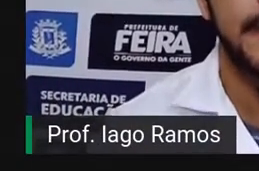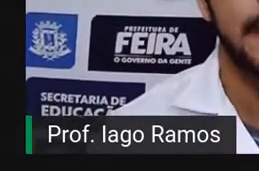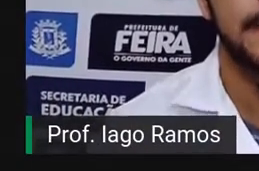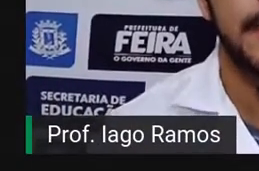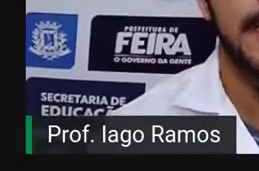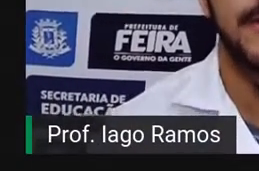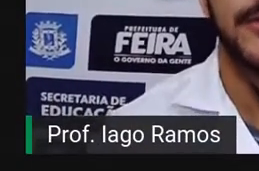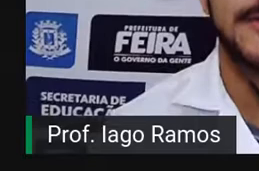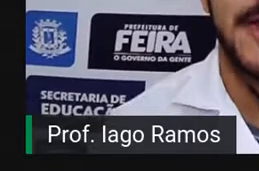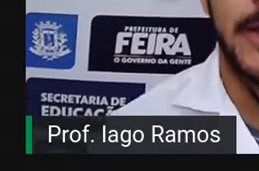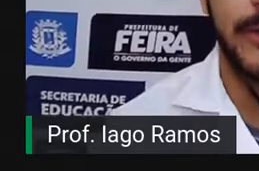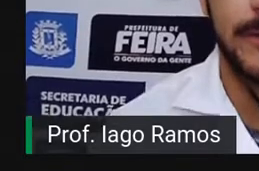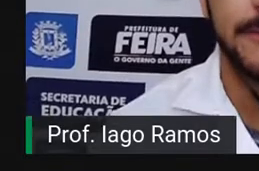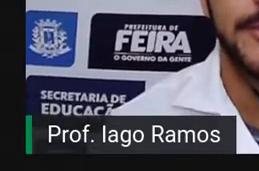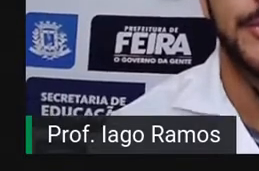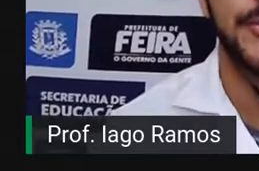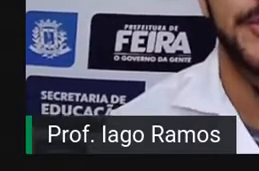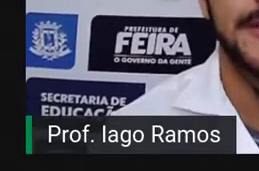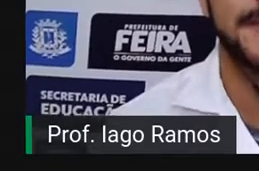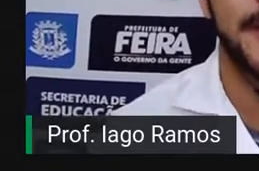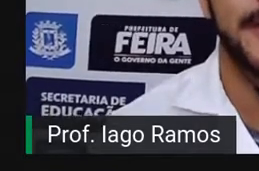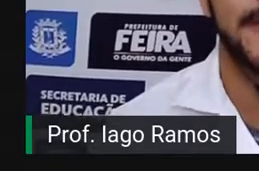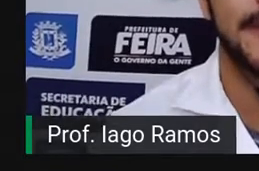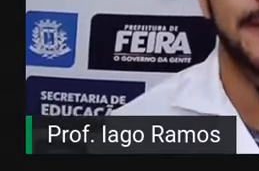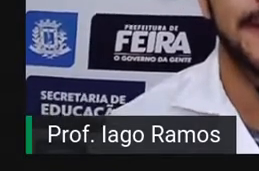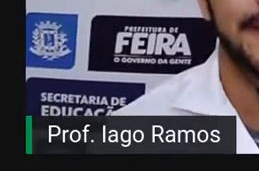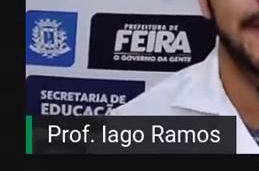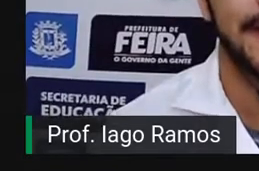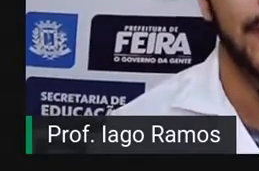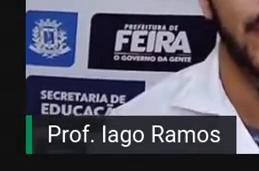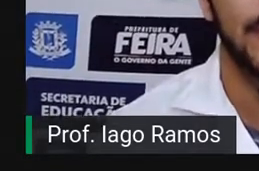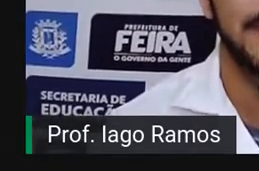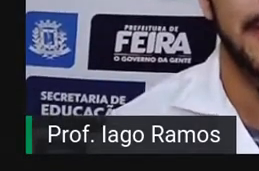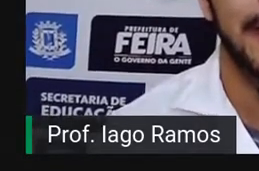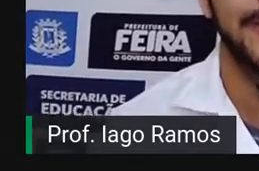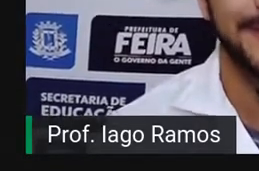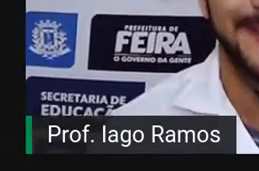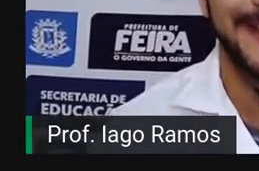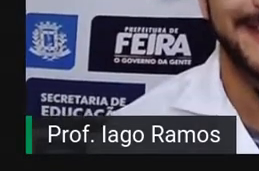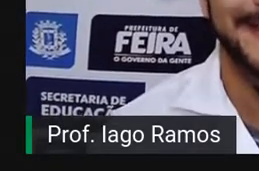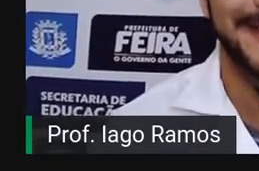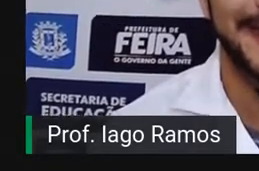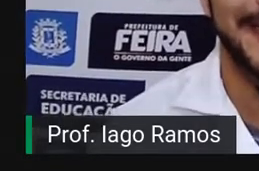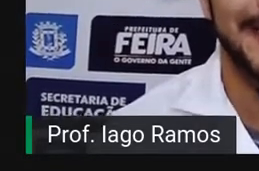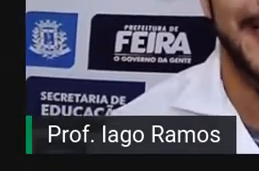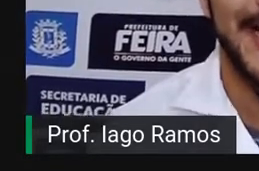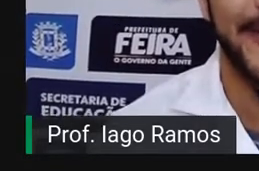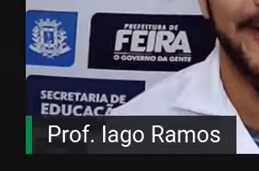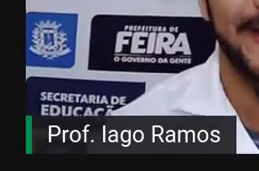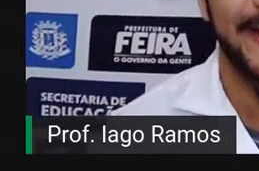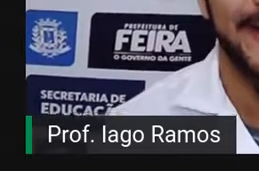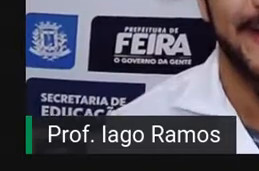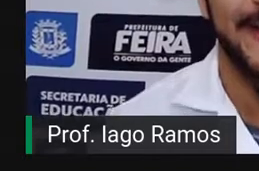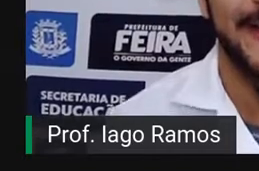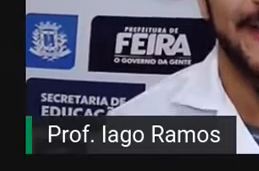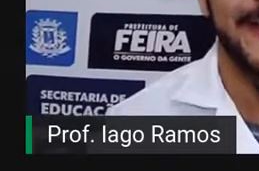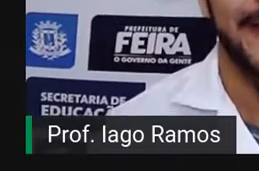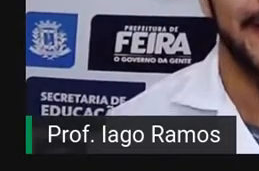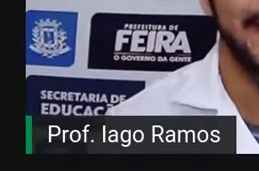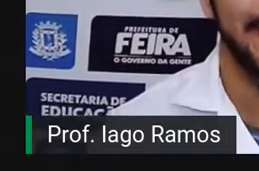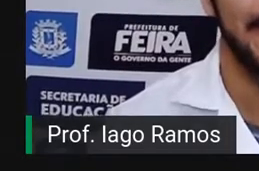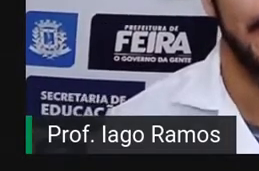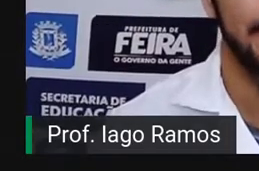o finalizar a nossa aula de hoje Espero que você tenha gostado né dessa aula